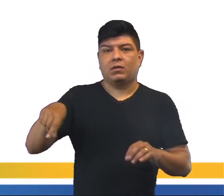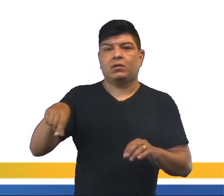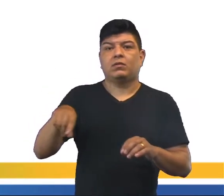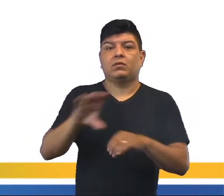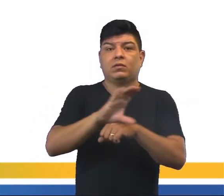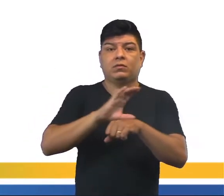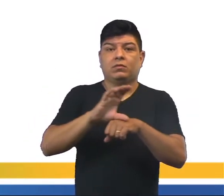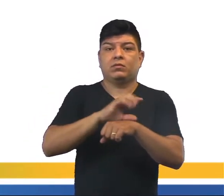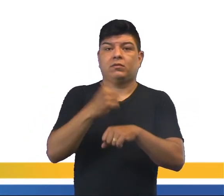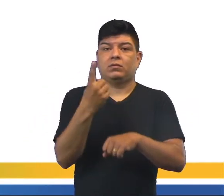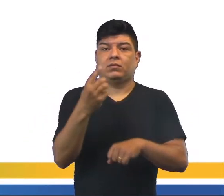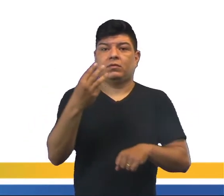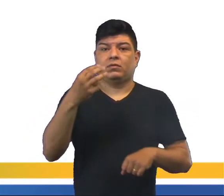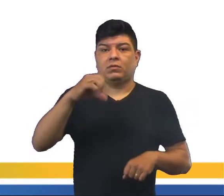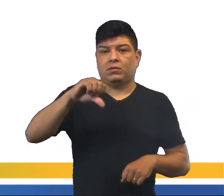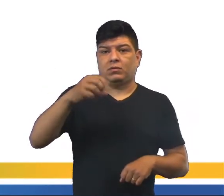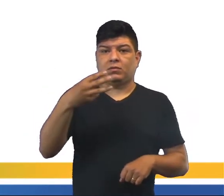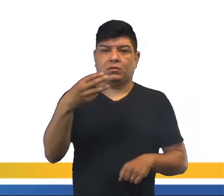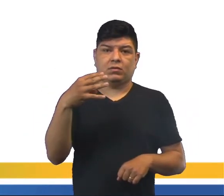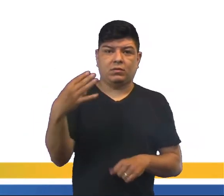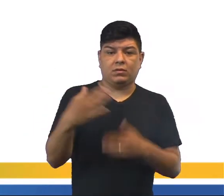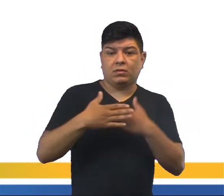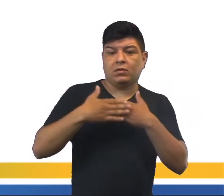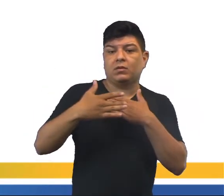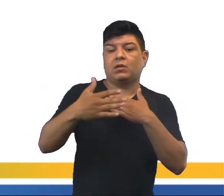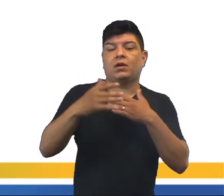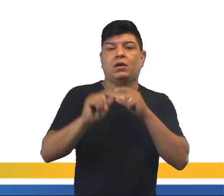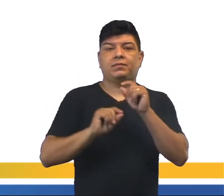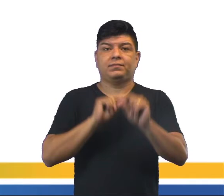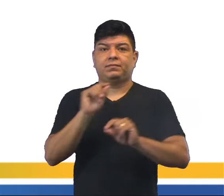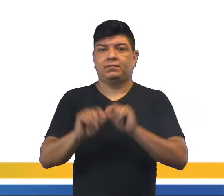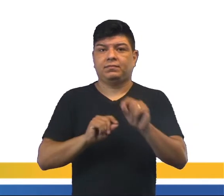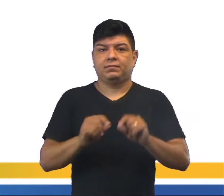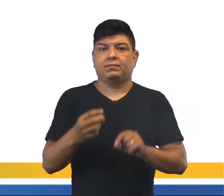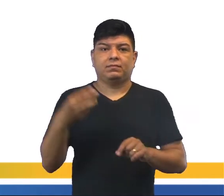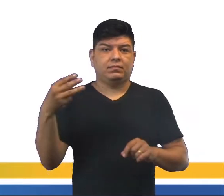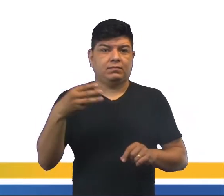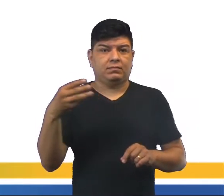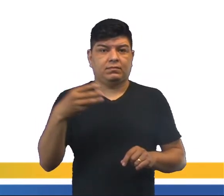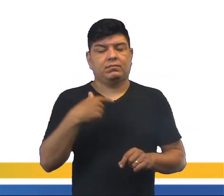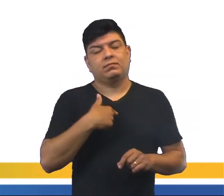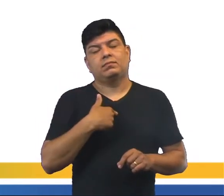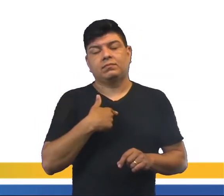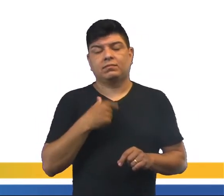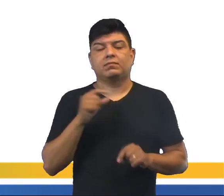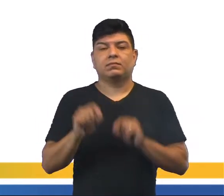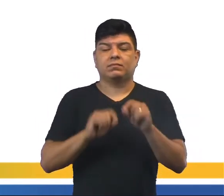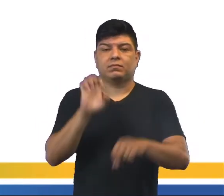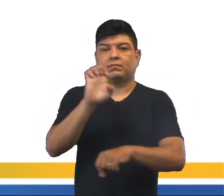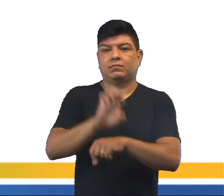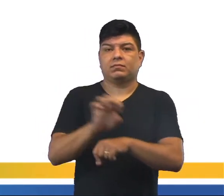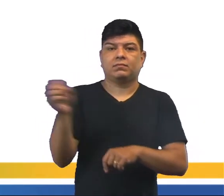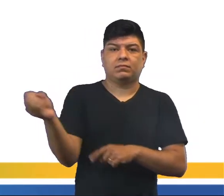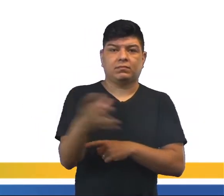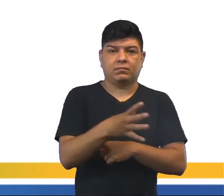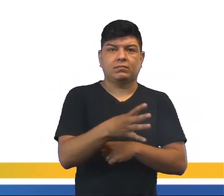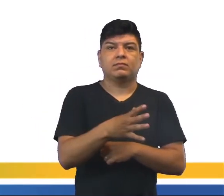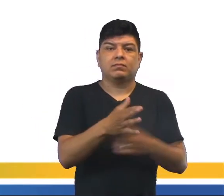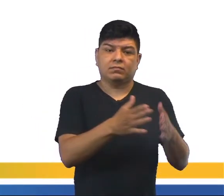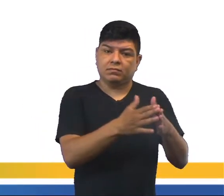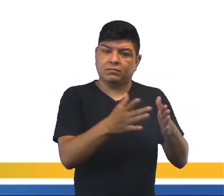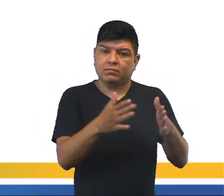de 1934. Inicia-se aí, então, a terceira fase da era Vargas, que é o Estado Novo, o